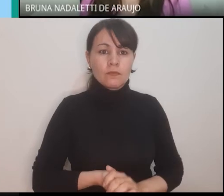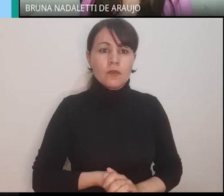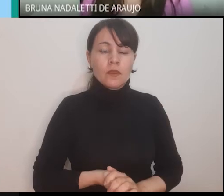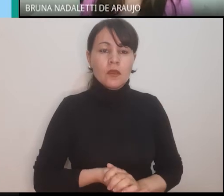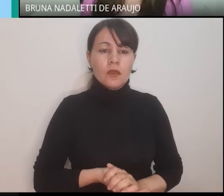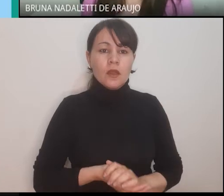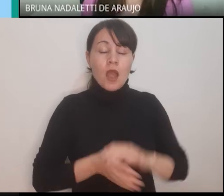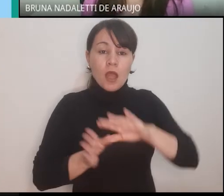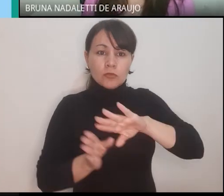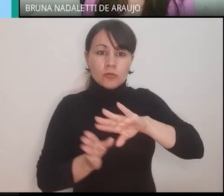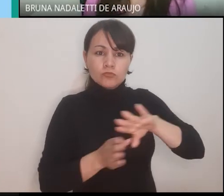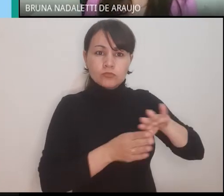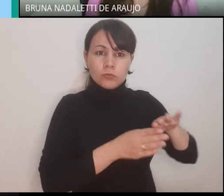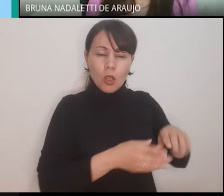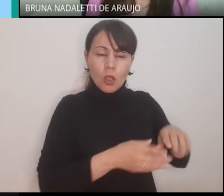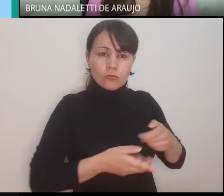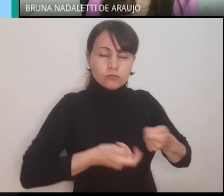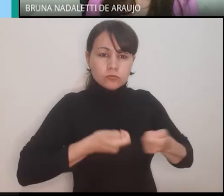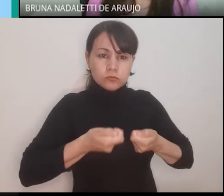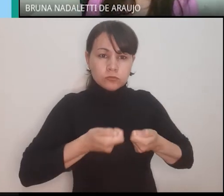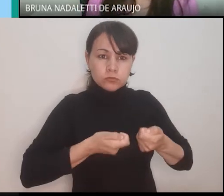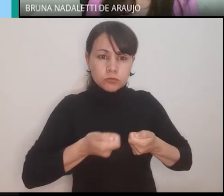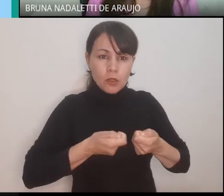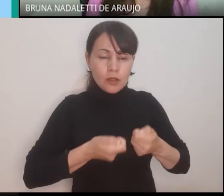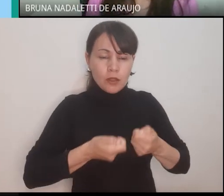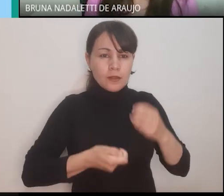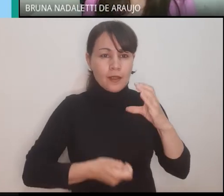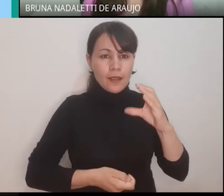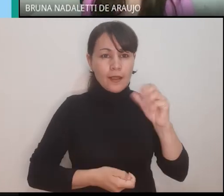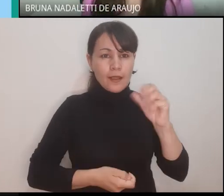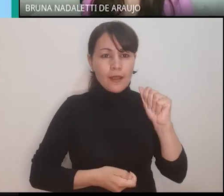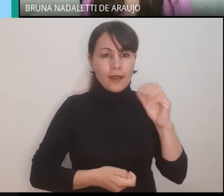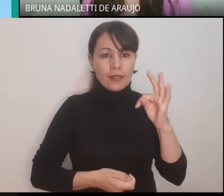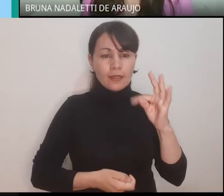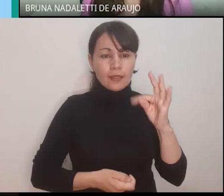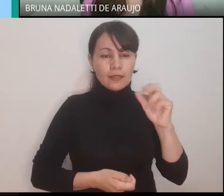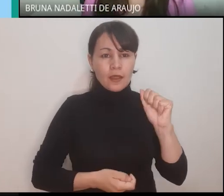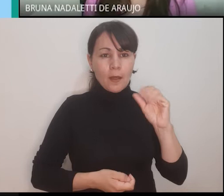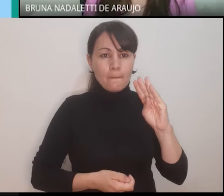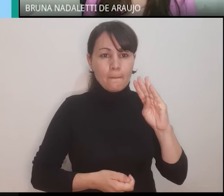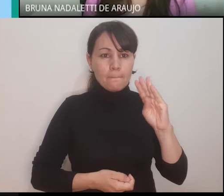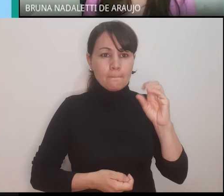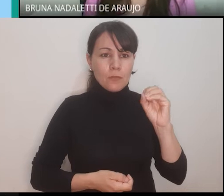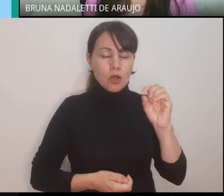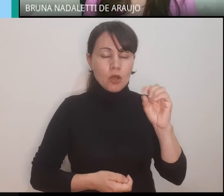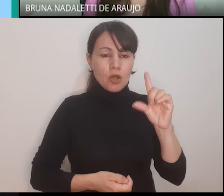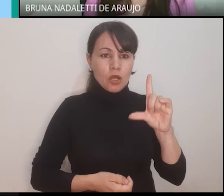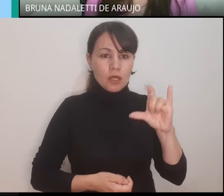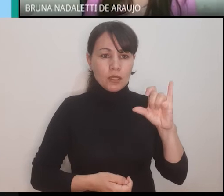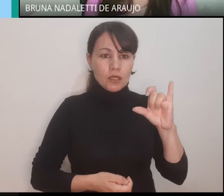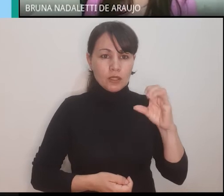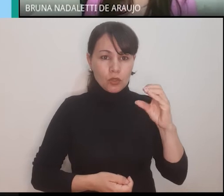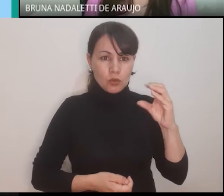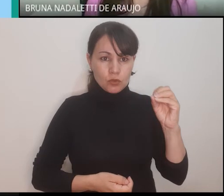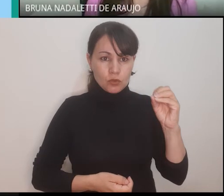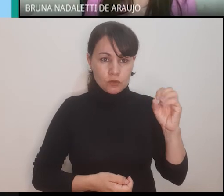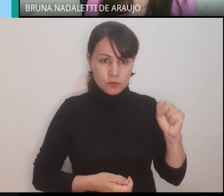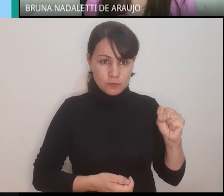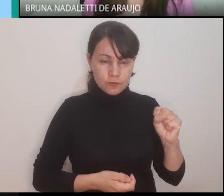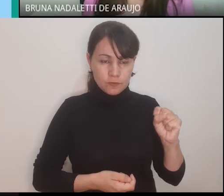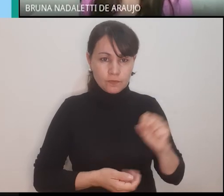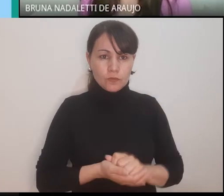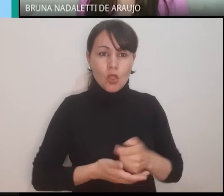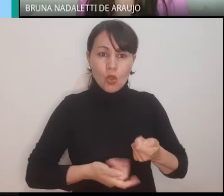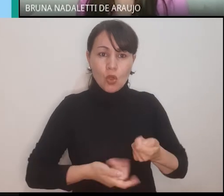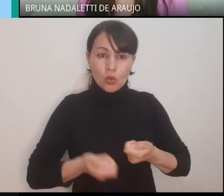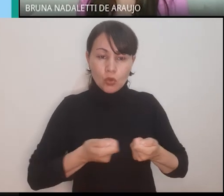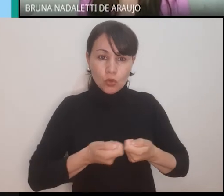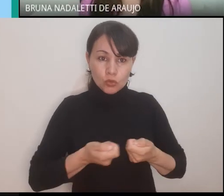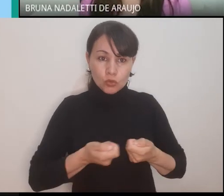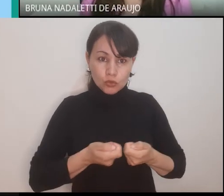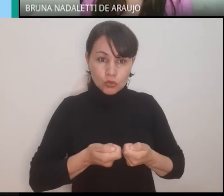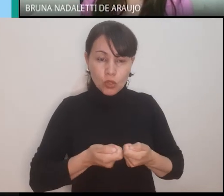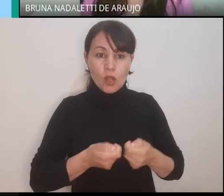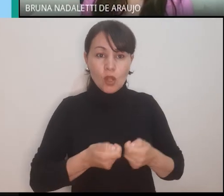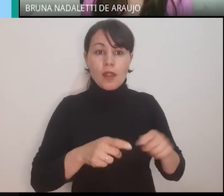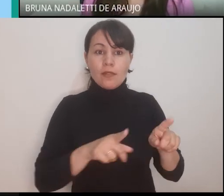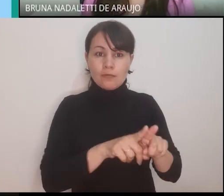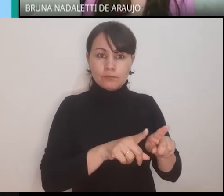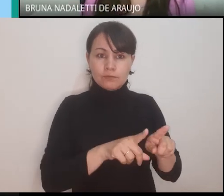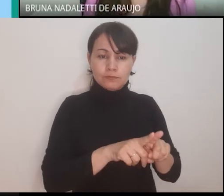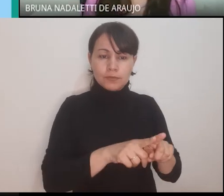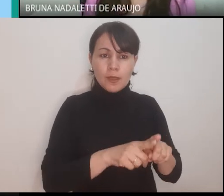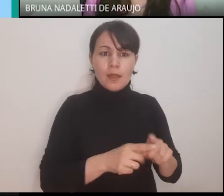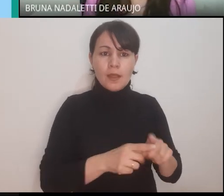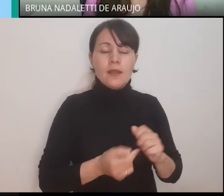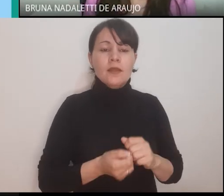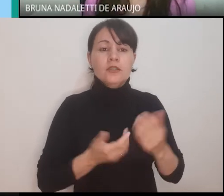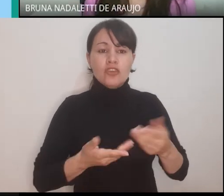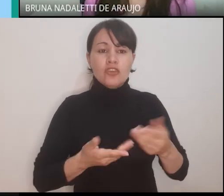excreção controlada de catabólitos, o controle do pH extracelular, como já foi mencionado,